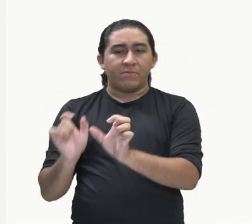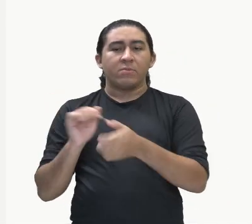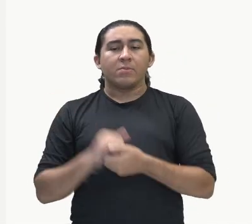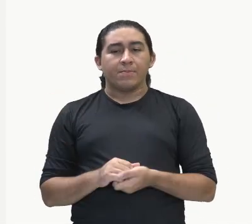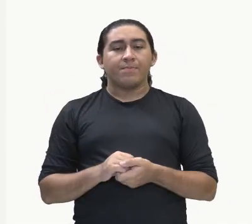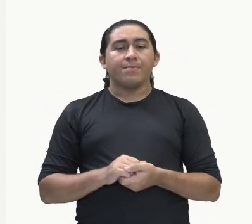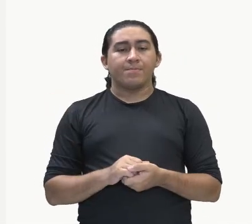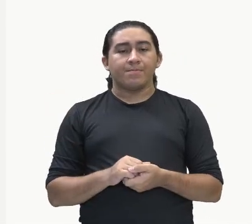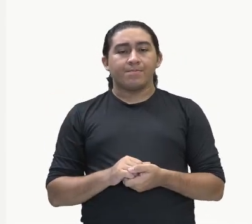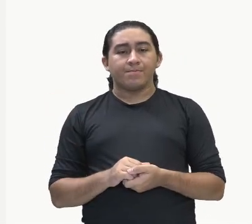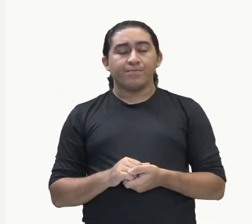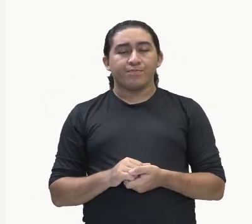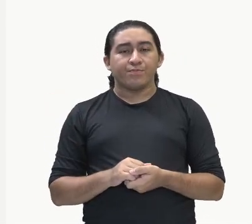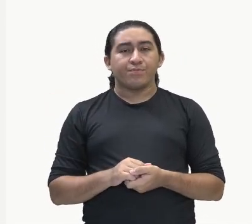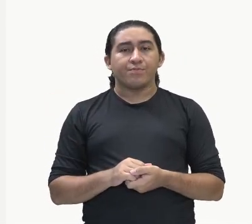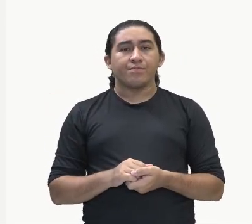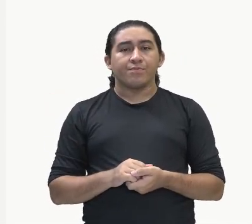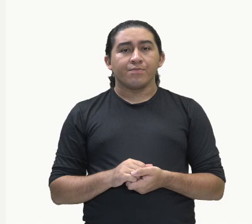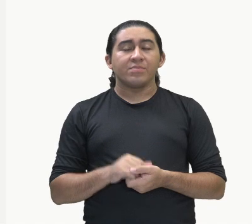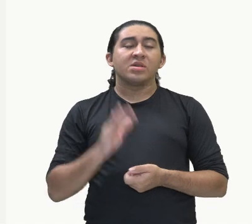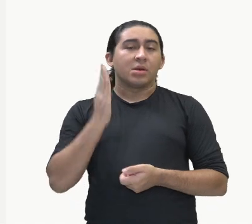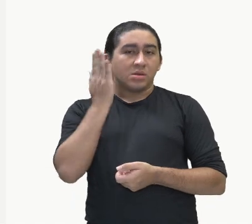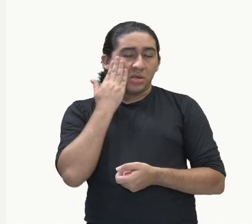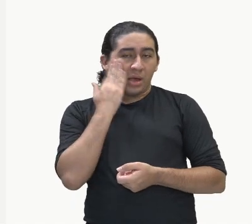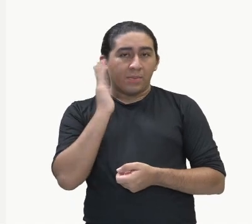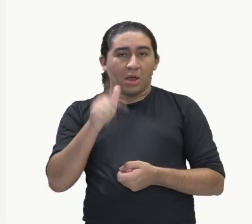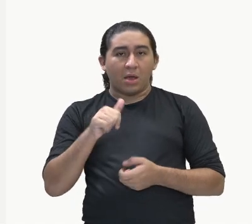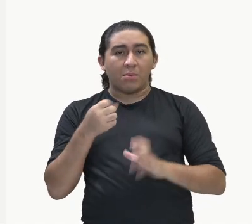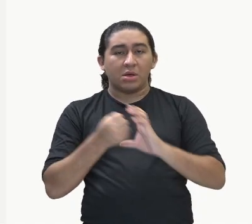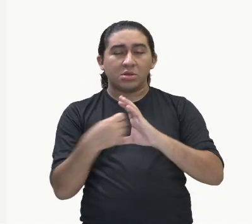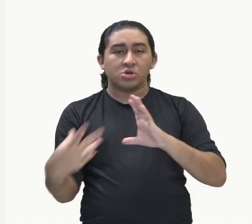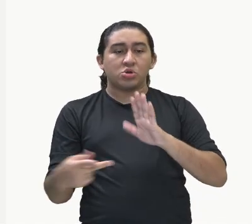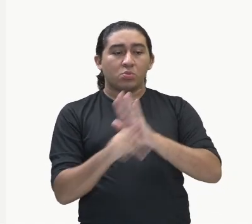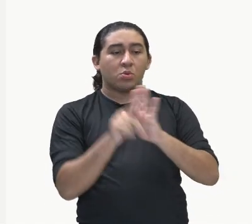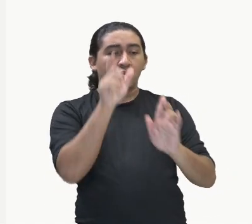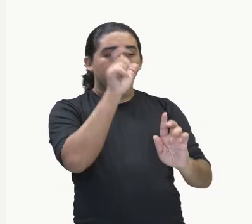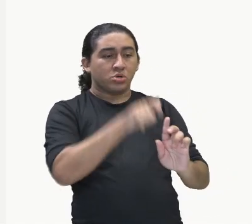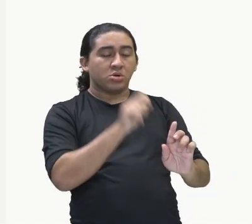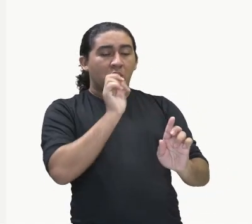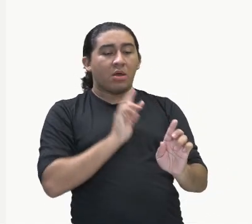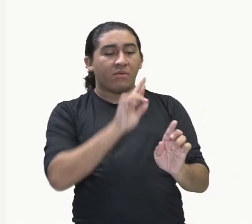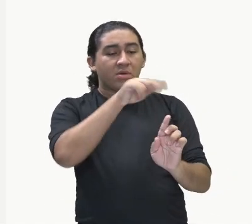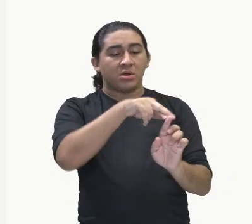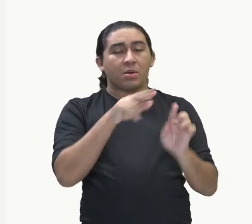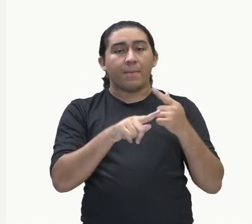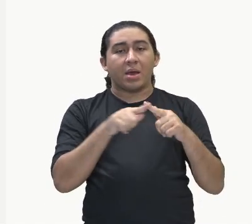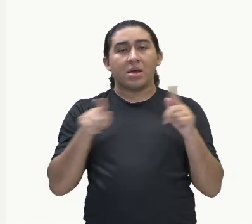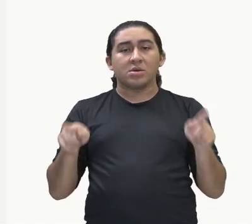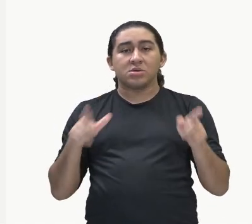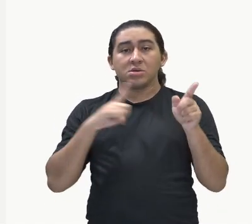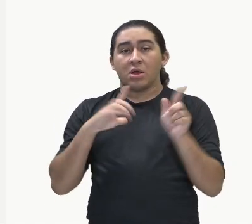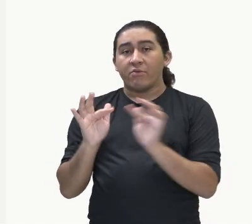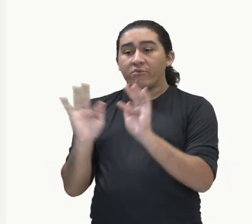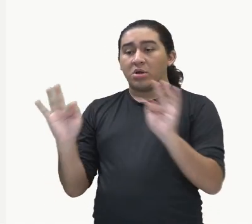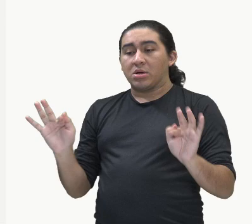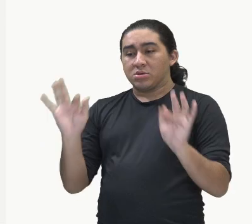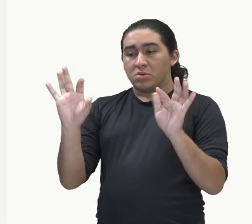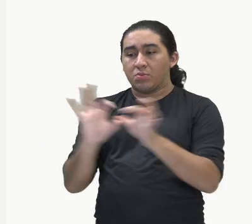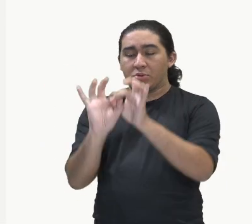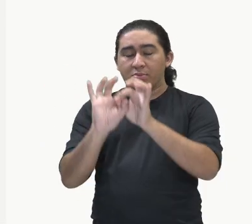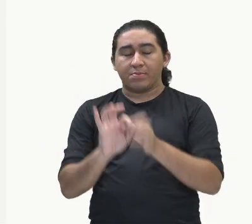estaria falando de um predicativo do sujeito, ou seja, uma qualidade atribuída do sujeito, só que ele vem numa forma de frase, tá